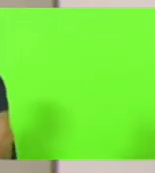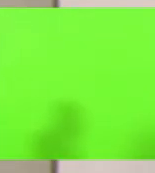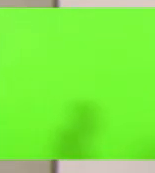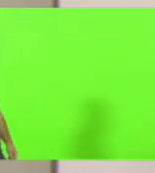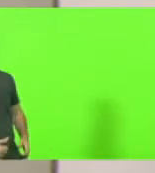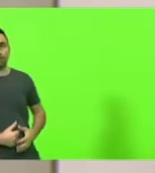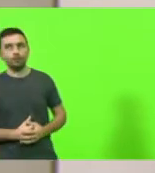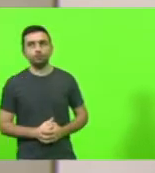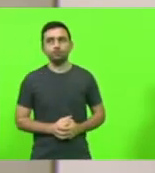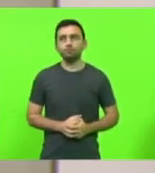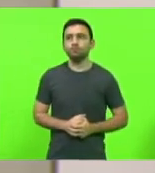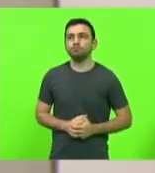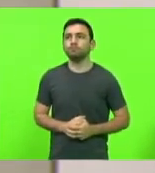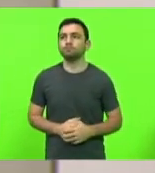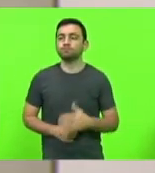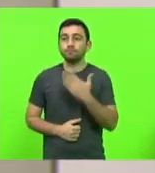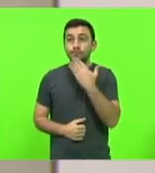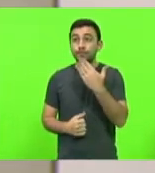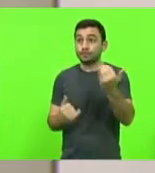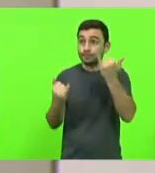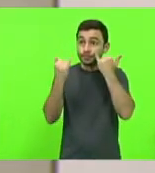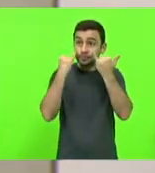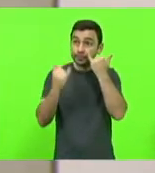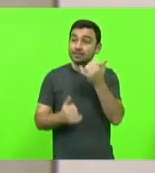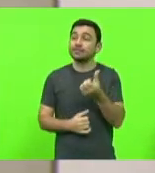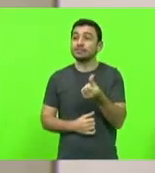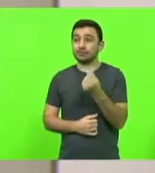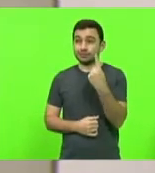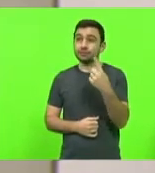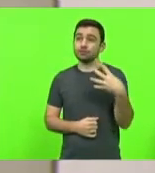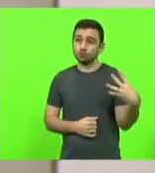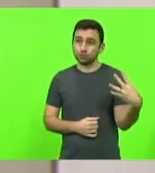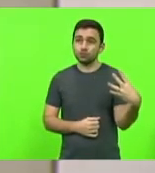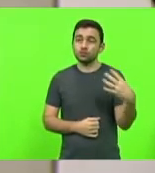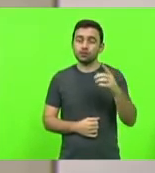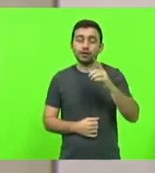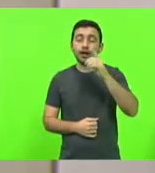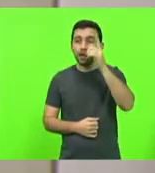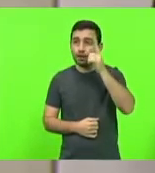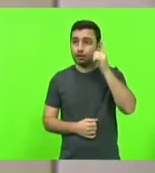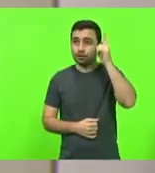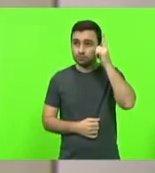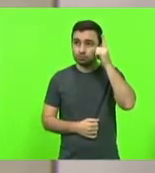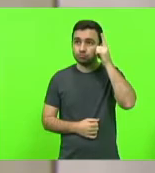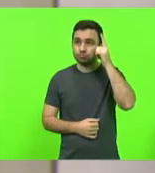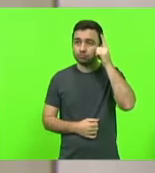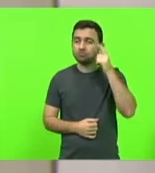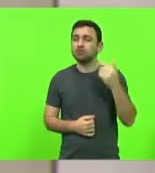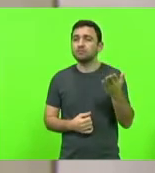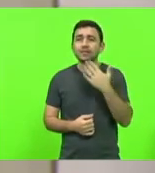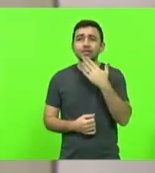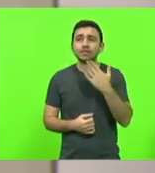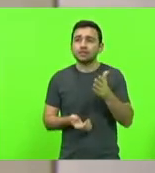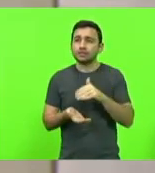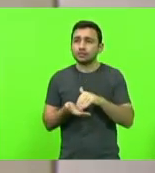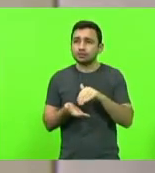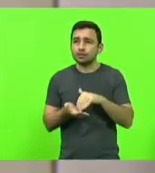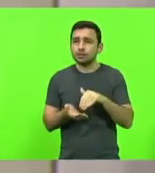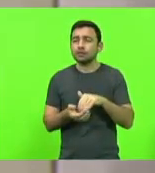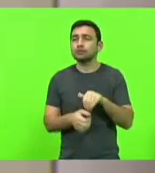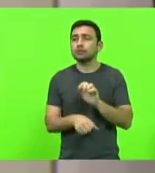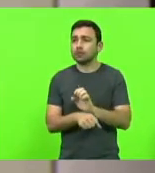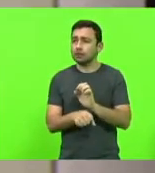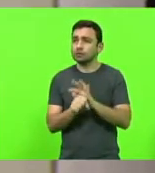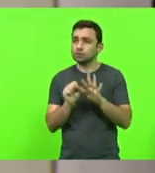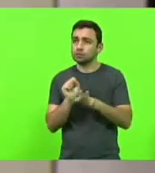Pedidos de informação. Pedido de informação 614, autor deputado Laércio Schuster, solicitando ao secretário de Estado da Segurança Pública